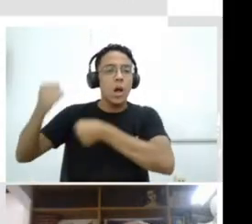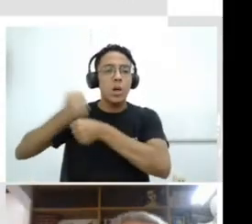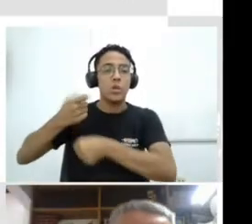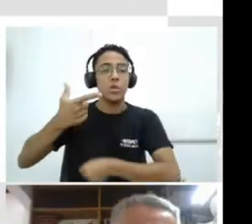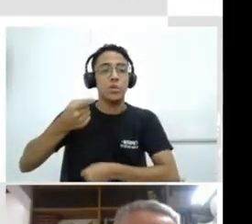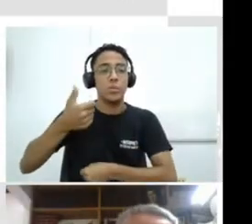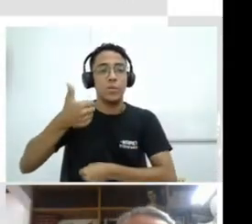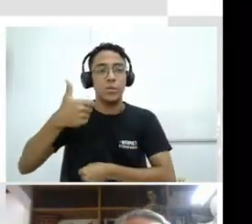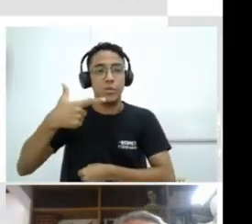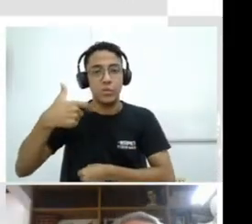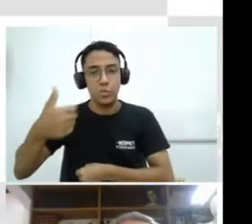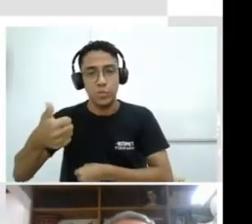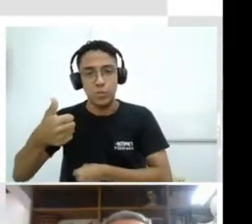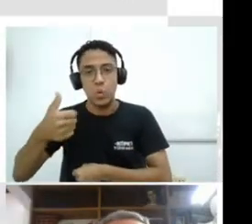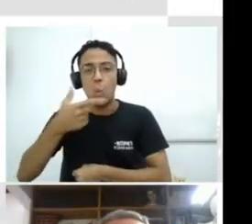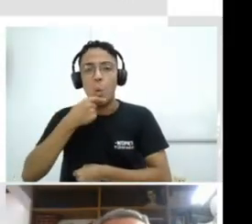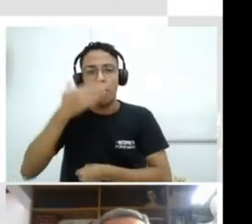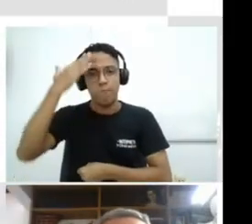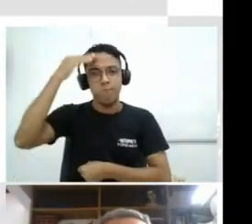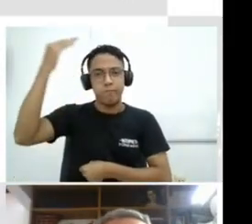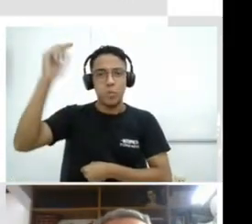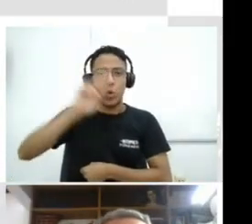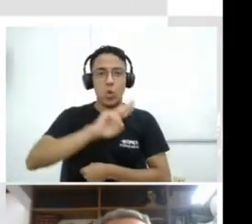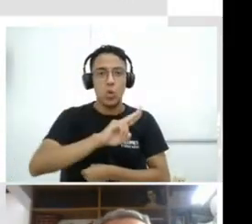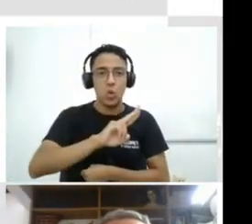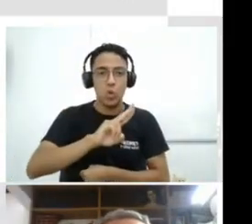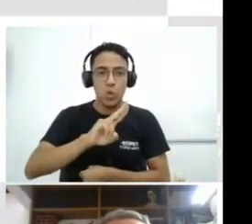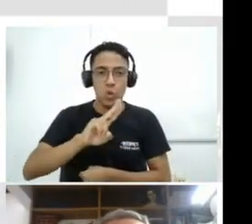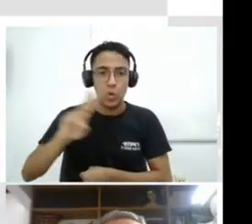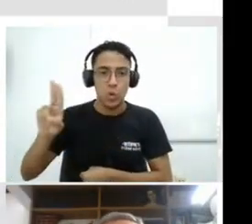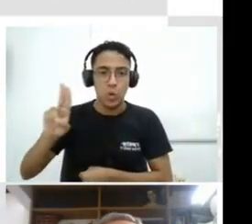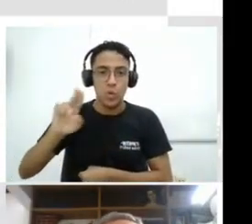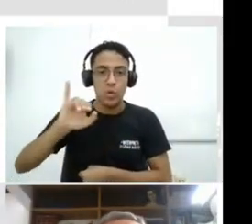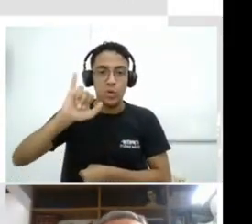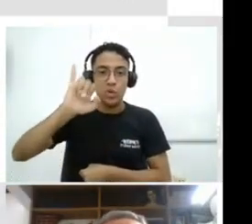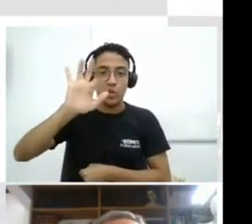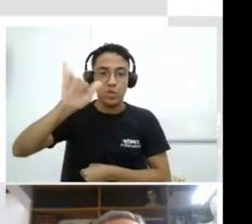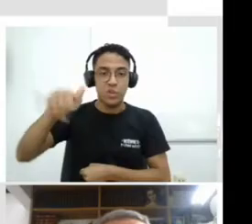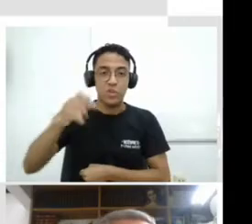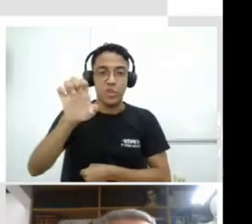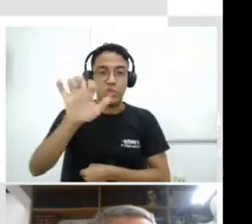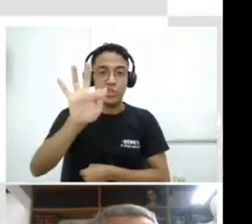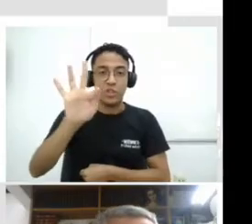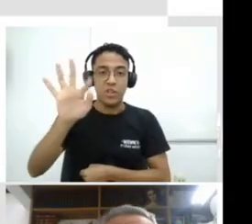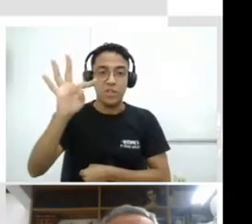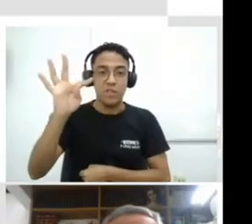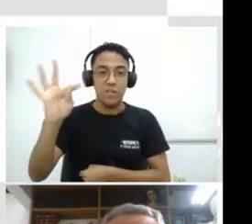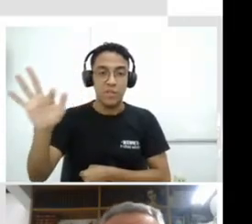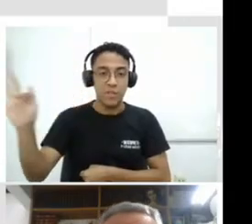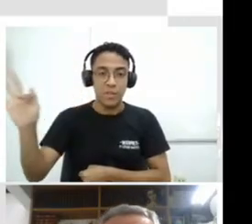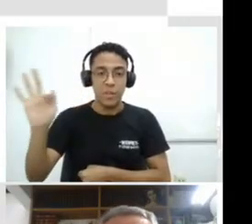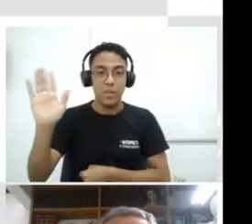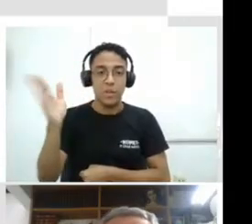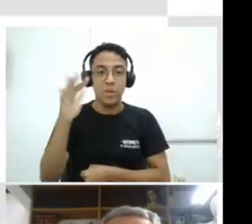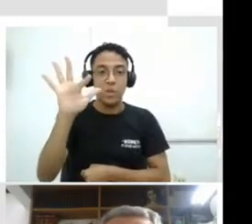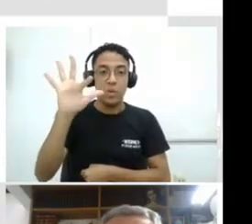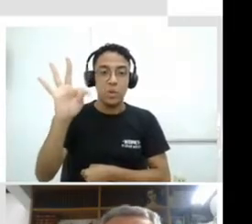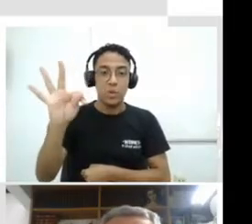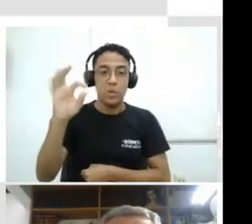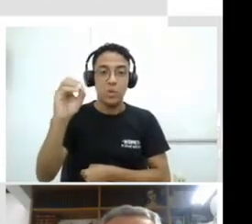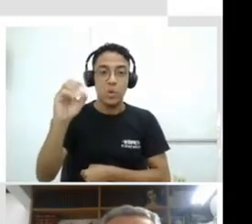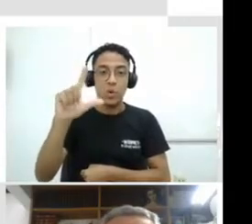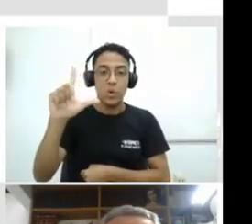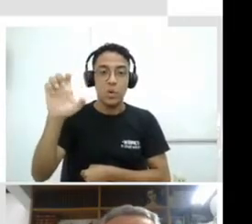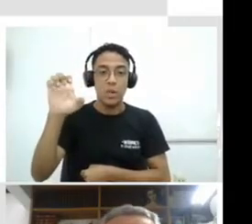grande cientista chamado Jeff Tollefson, que está escrito aqui embaixo, está vendo, Jeff Tollefson, fez uma pesquisa de opinião entre os